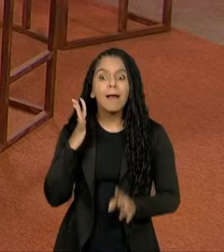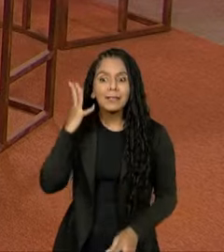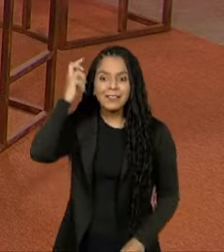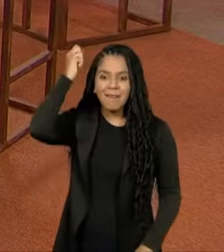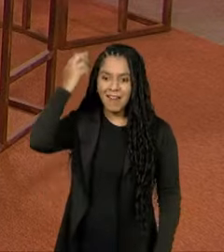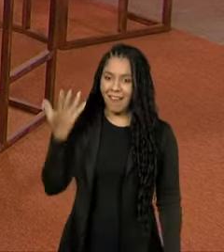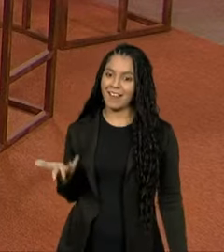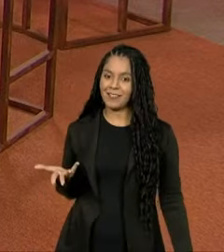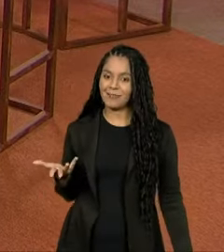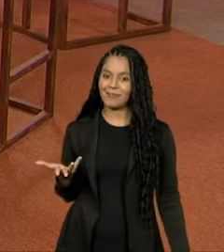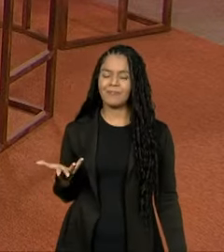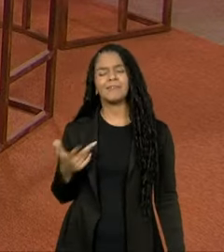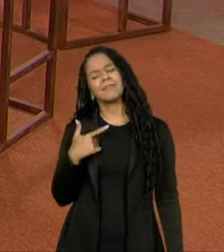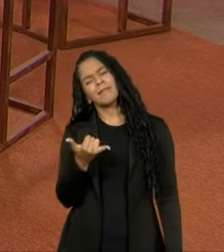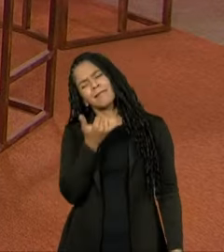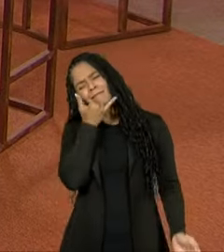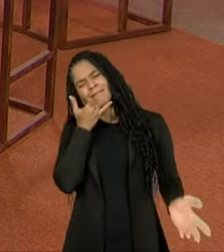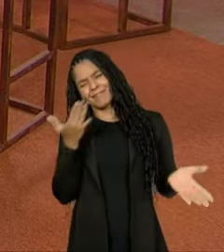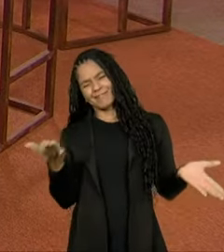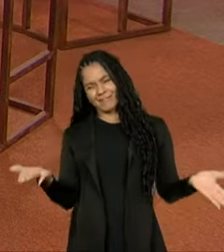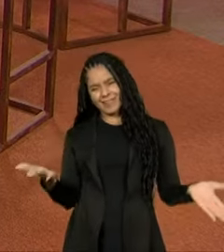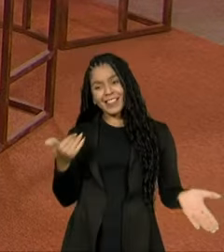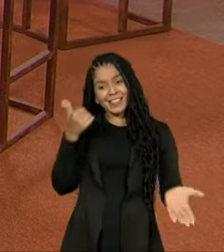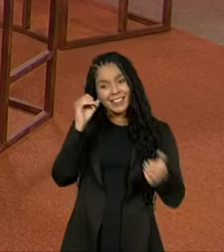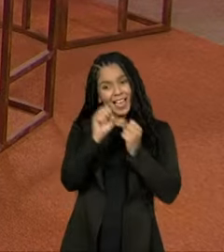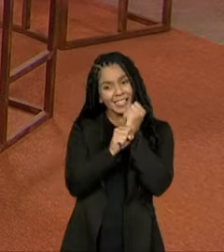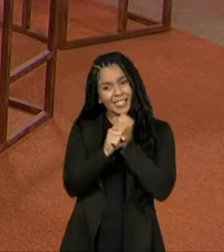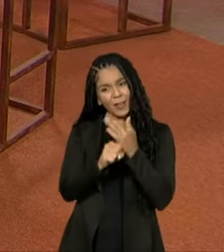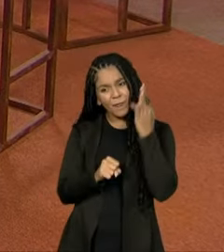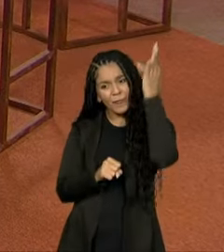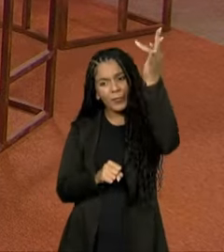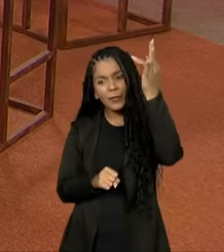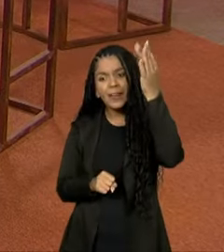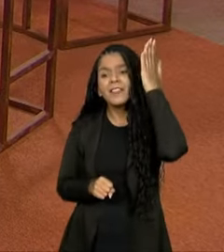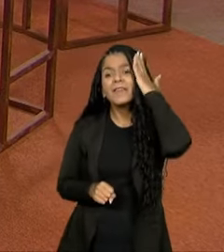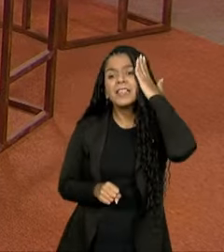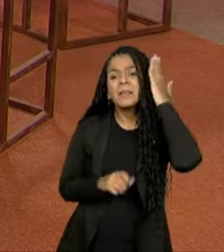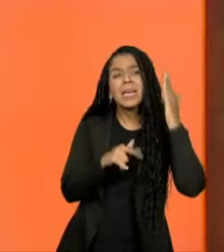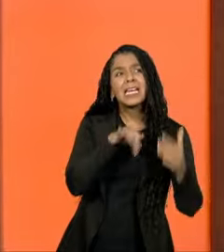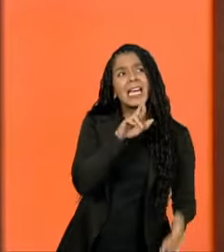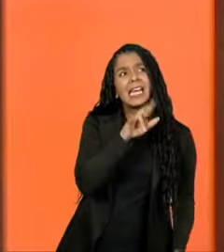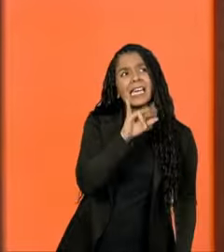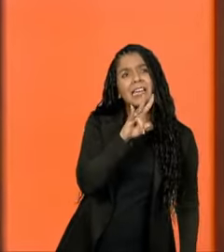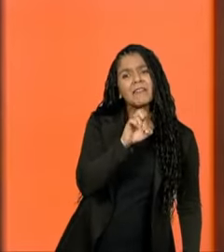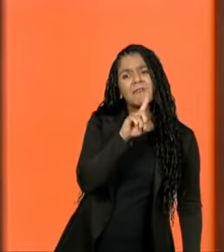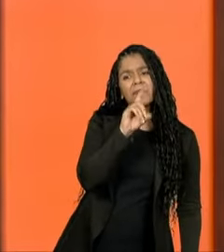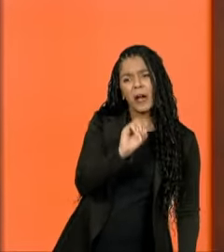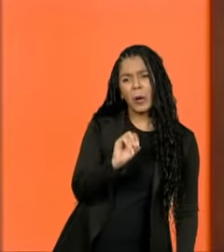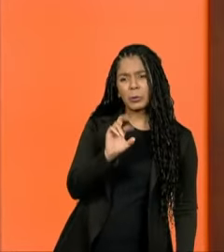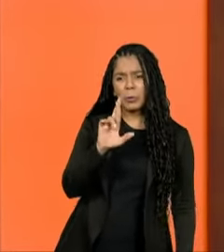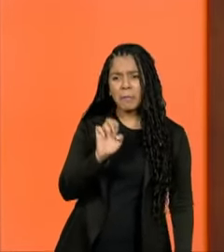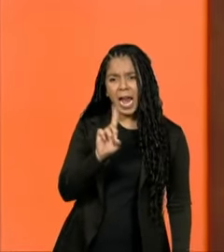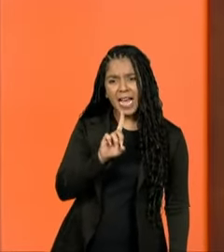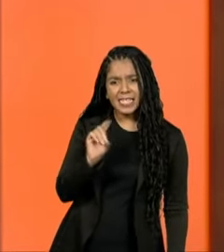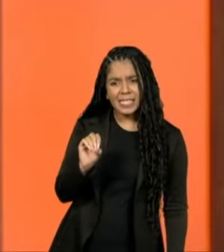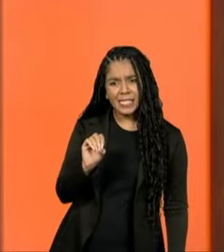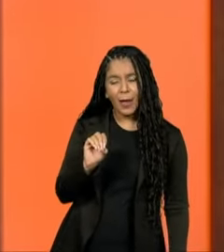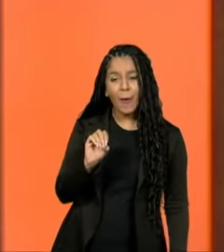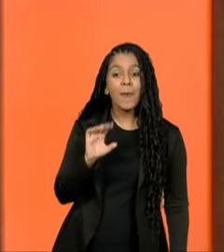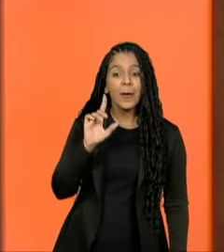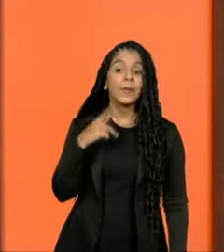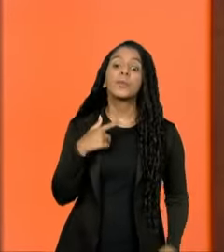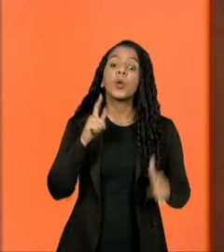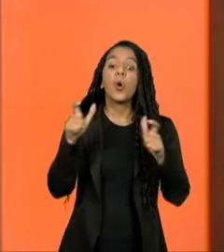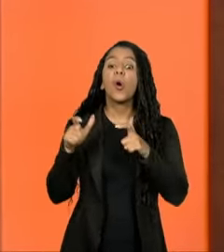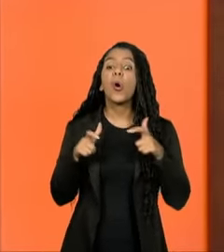mundo conhece a Marielle. E desculpa, daqui a 10 anos, ninguém vai saber quem é Rivaldo, quem é Brazão. Mas Marielle, onde, vamos onde